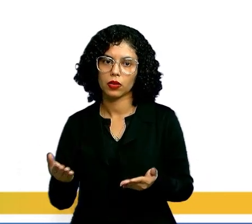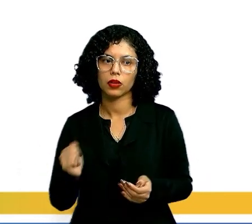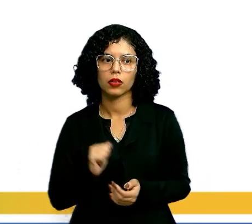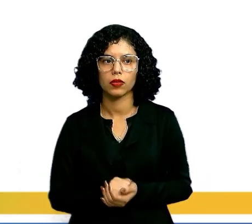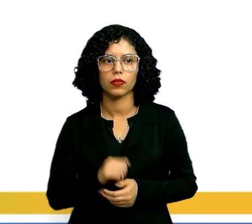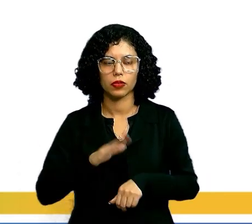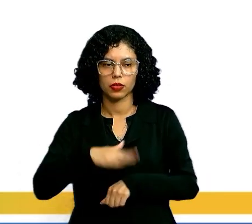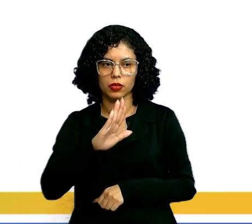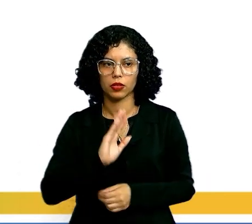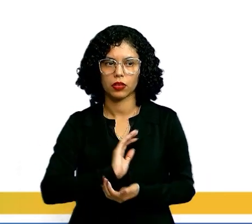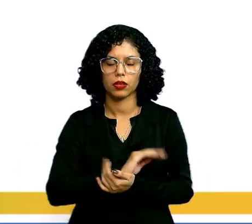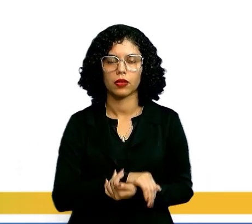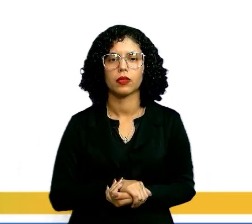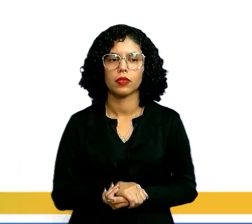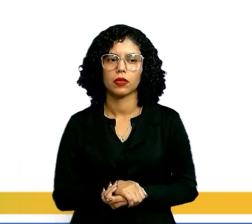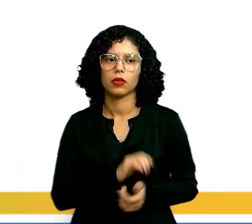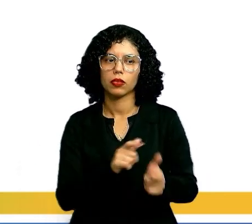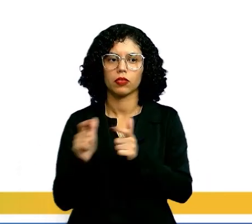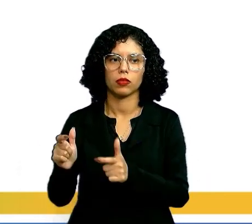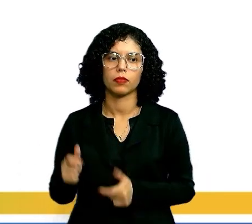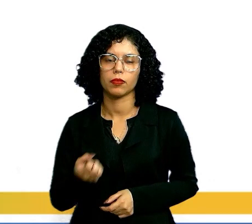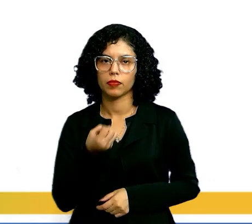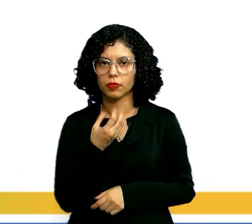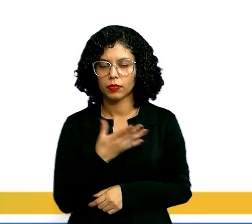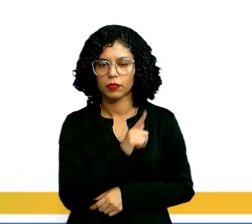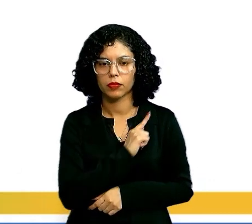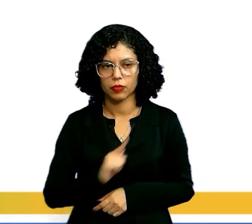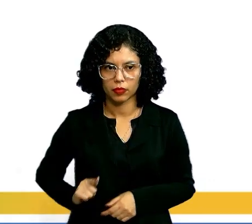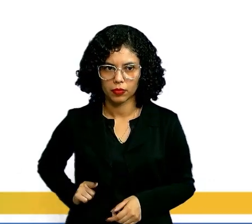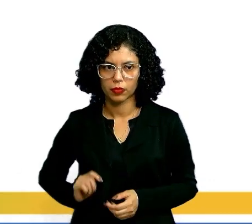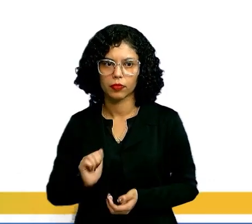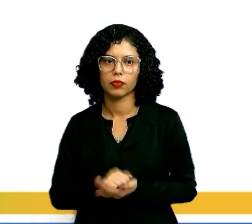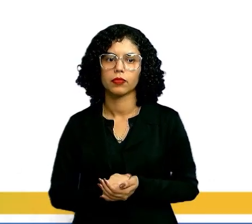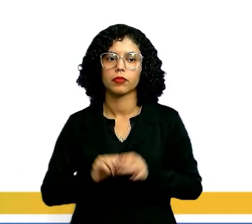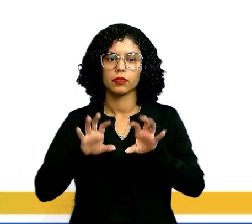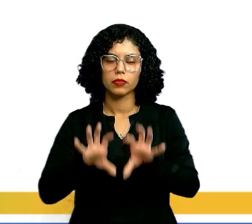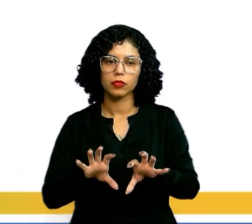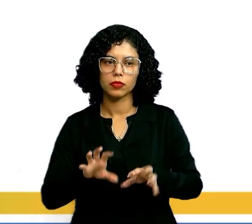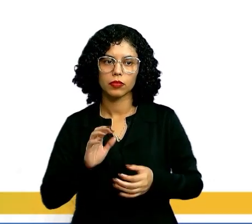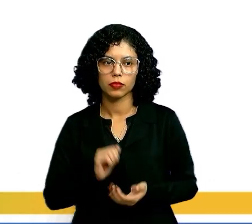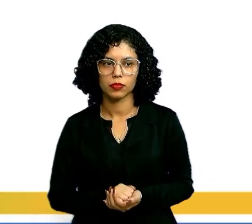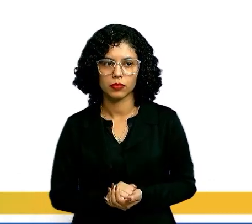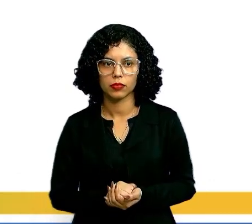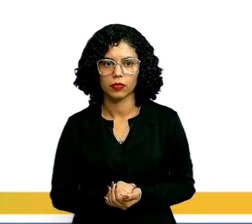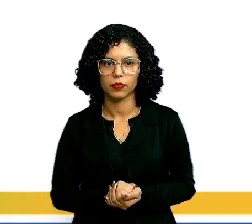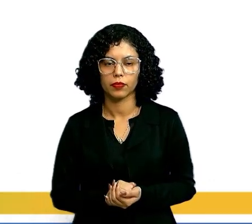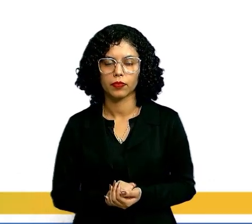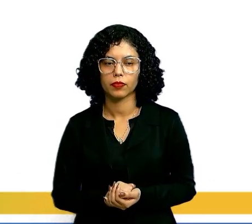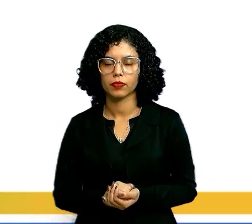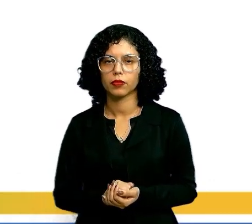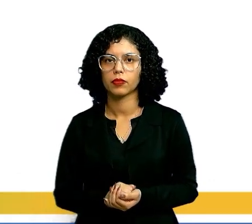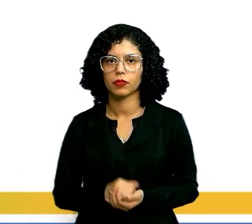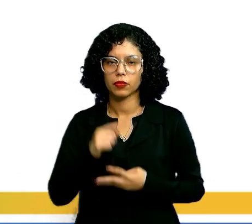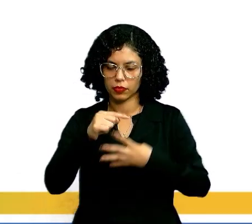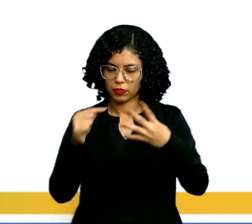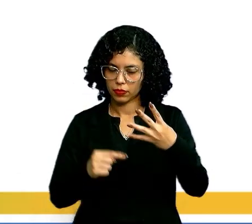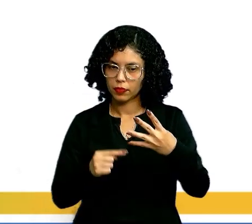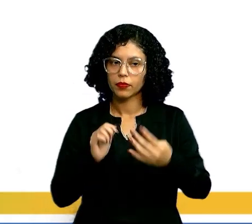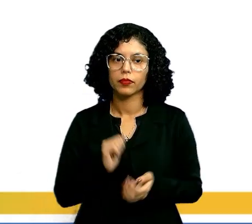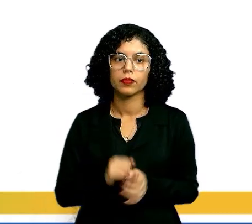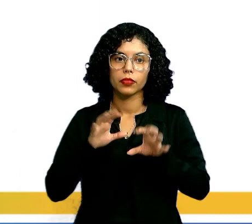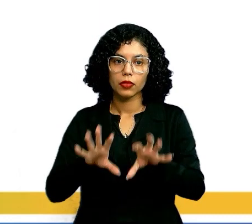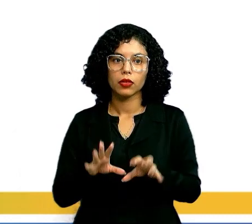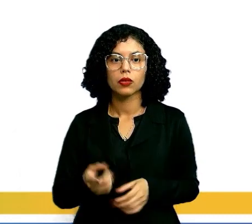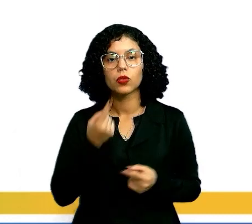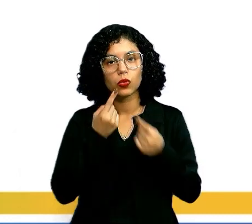o mais instruído nos meios de bem governar nas virtudes né em geral naquelas quatro virtudes